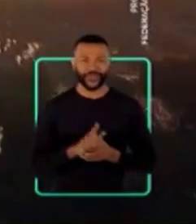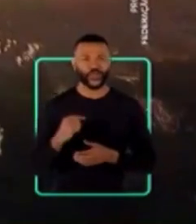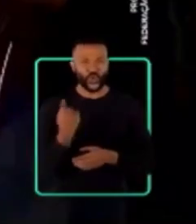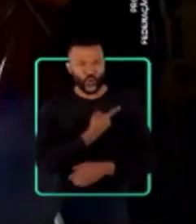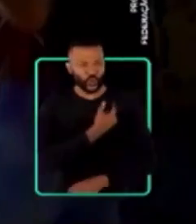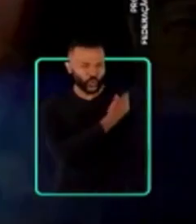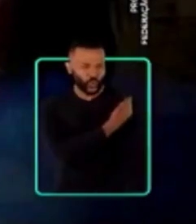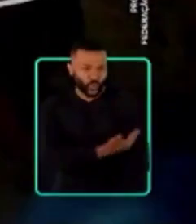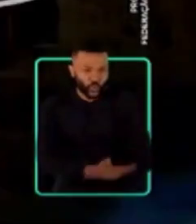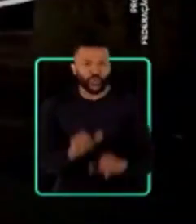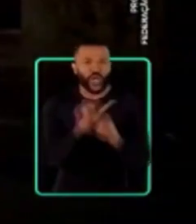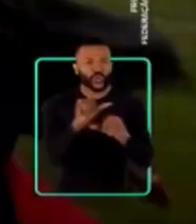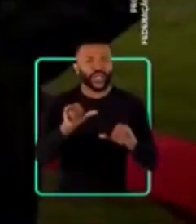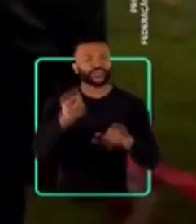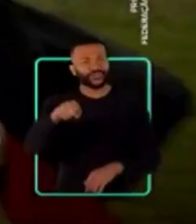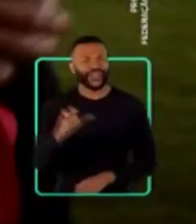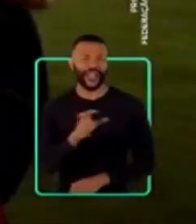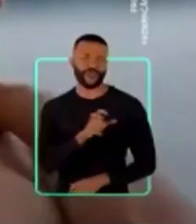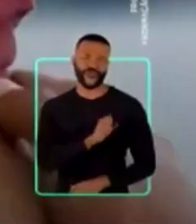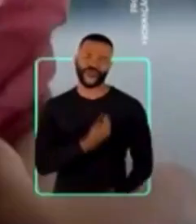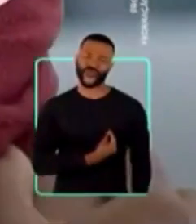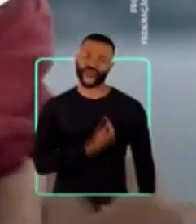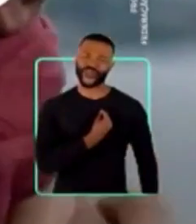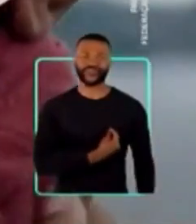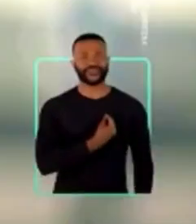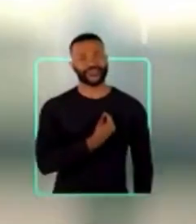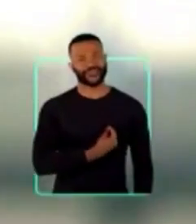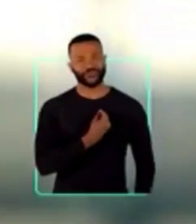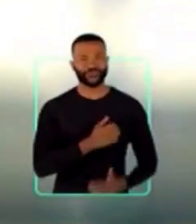Nossa mania de dizer sim ao amor e sim à vida.